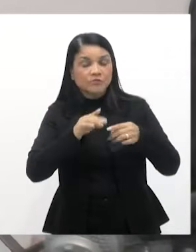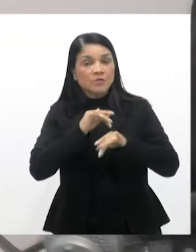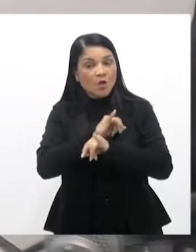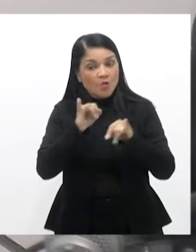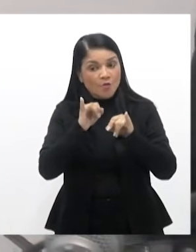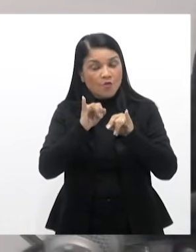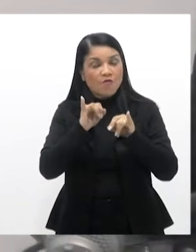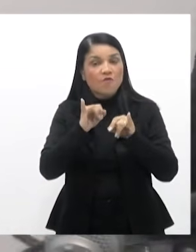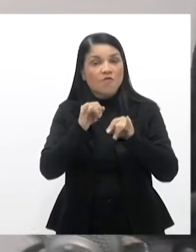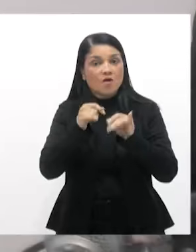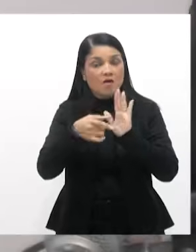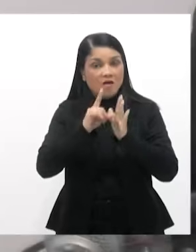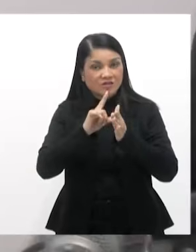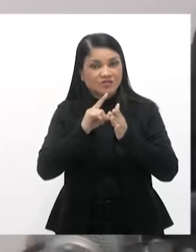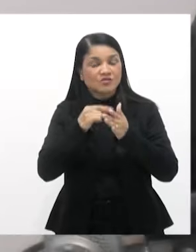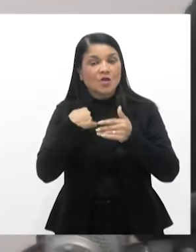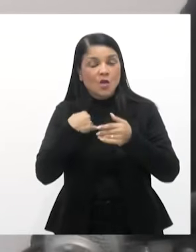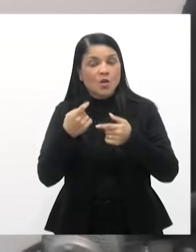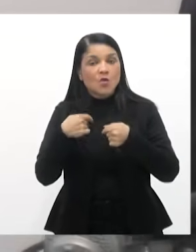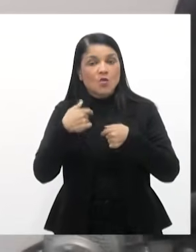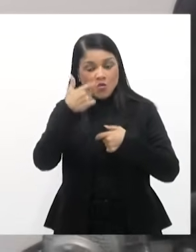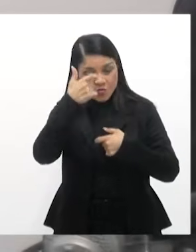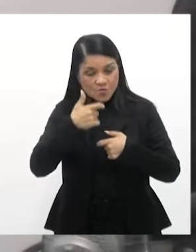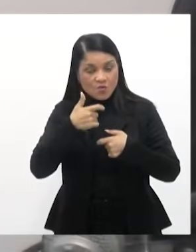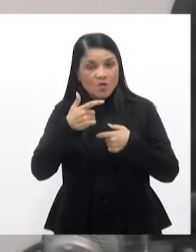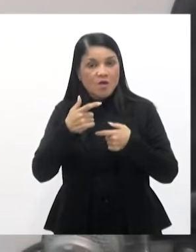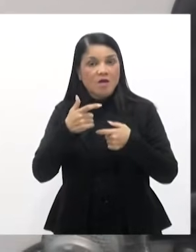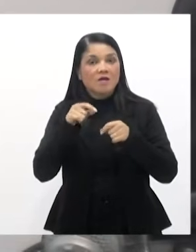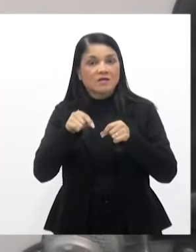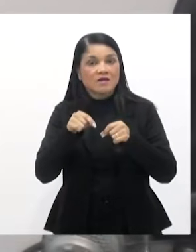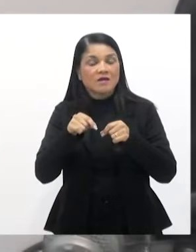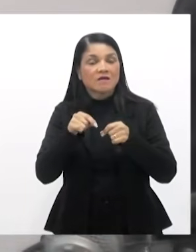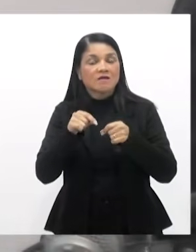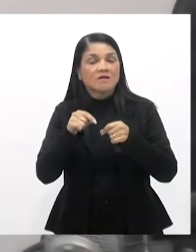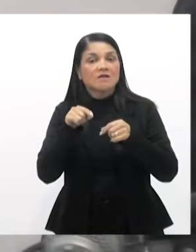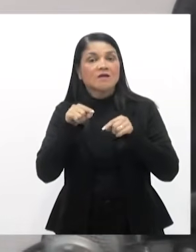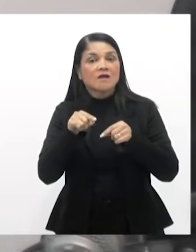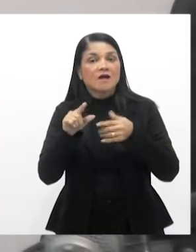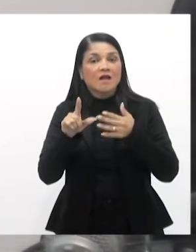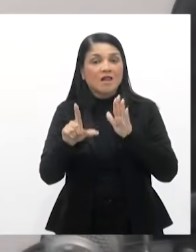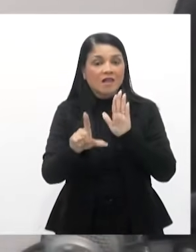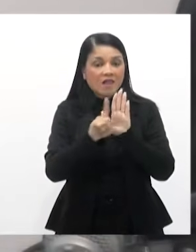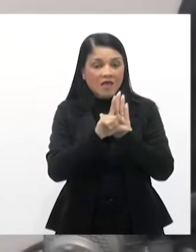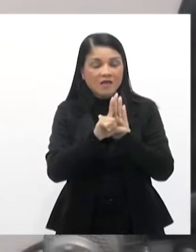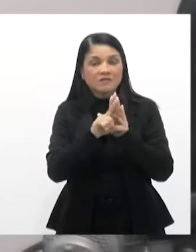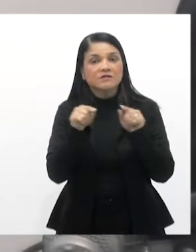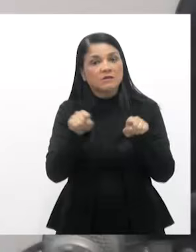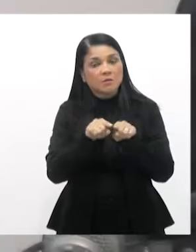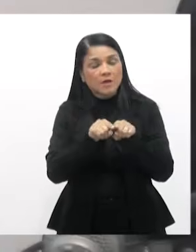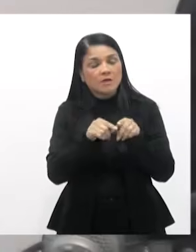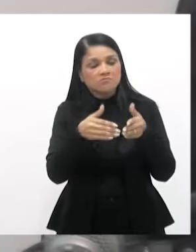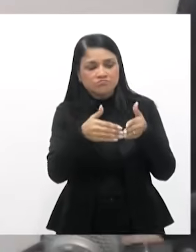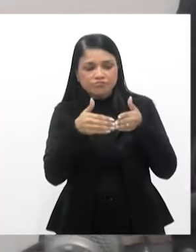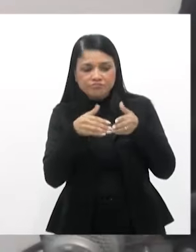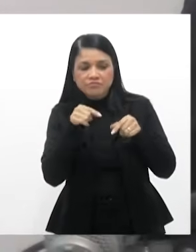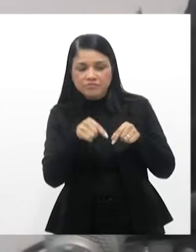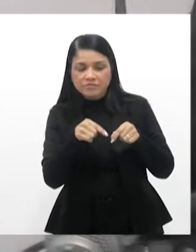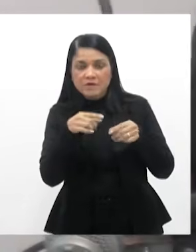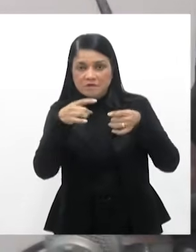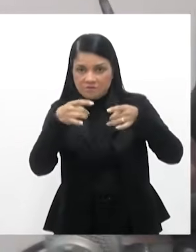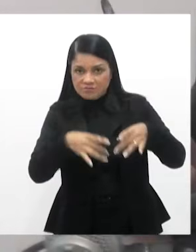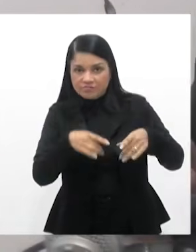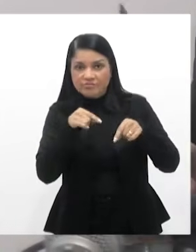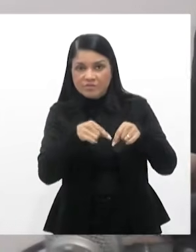me filio e prefiro me filiar à literalidade e à questão da imprevisibilidade fática. Portanto,